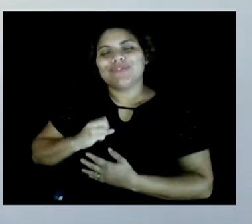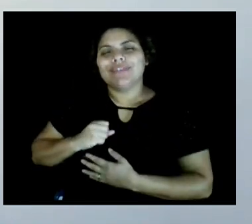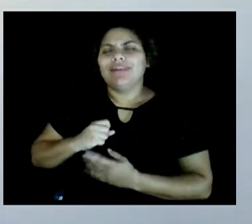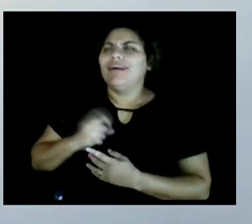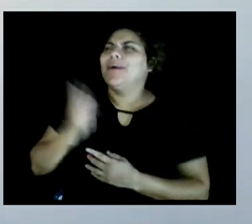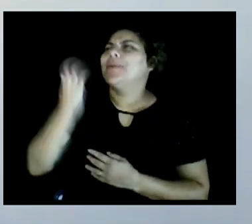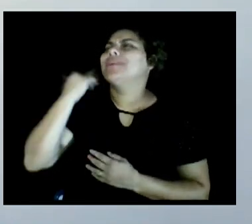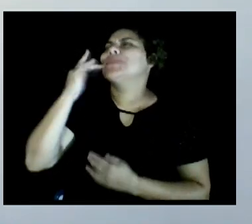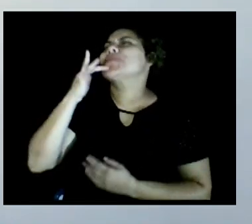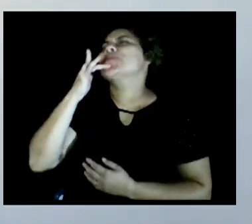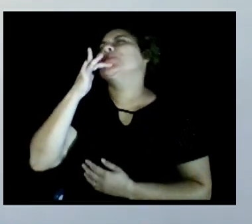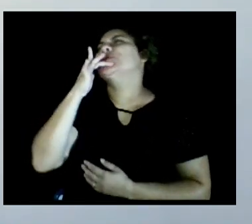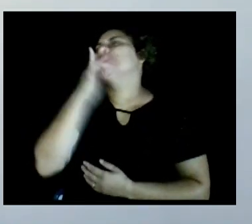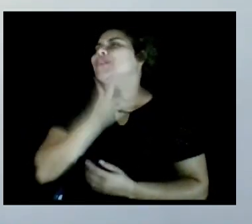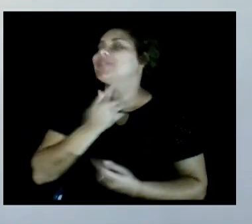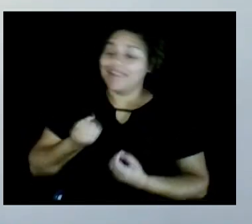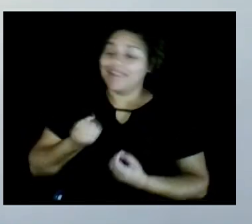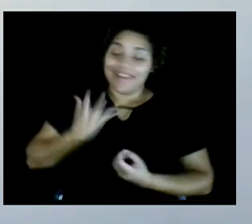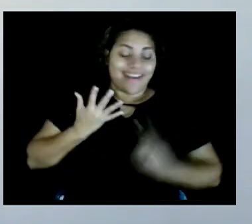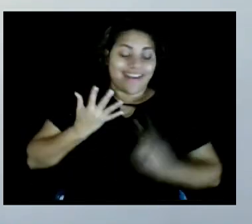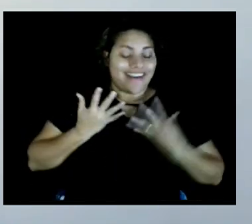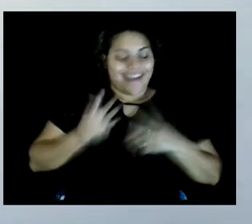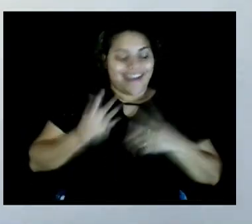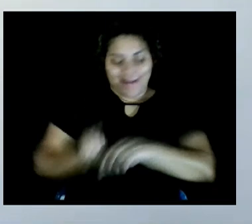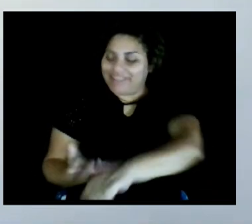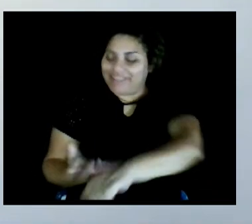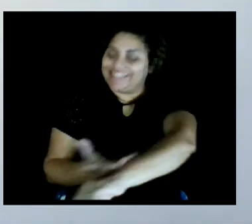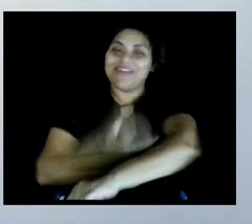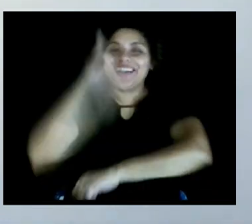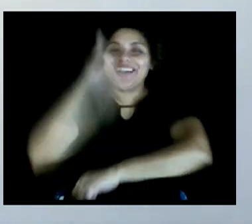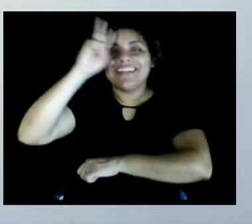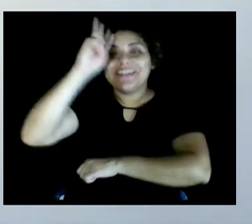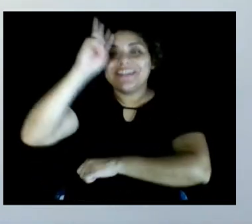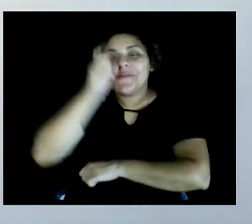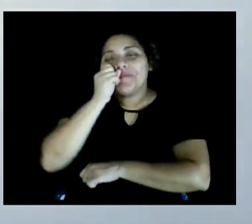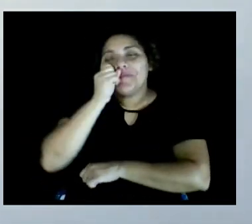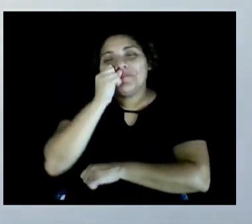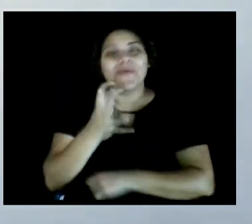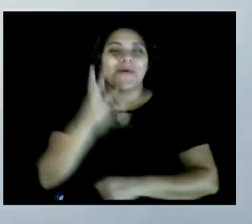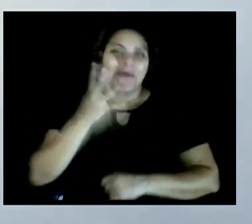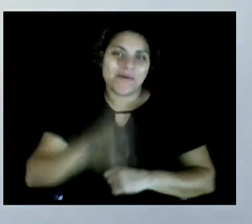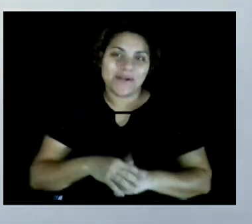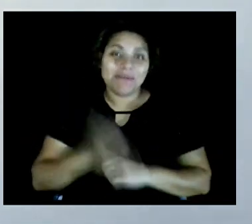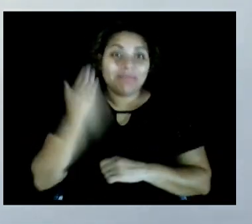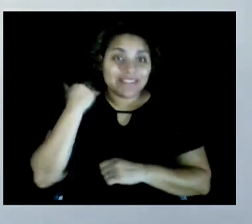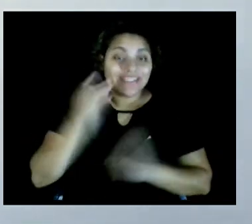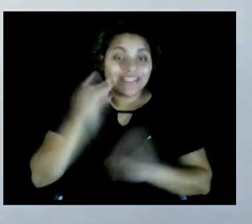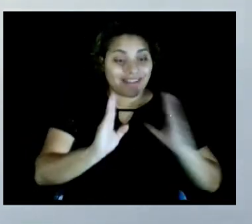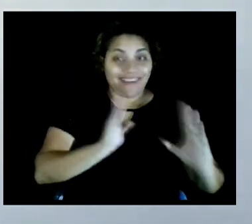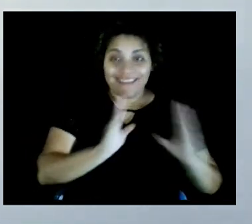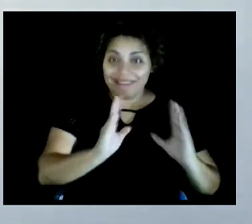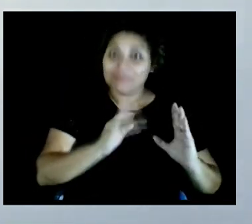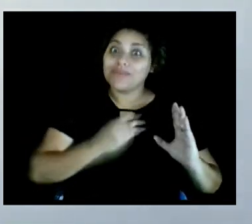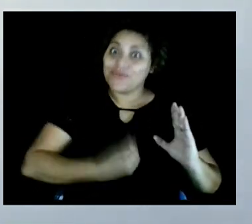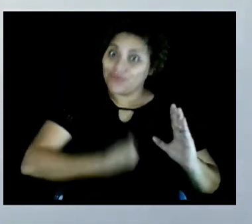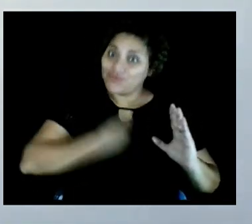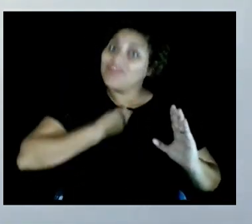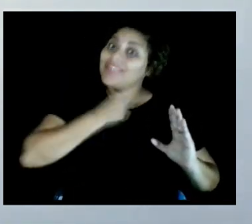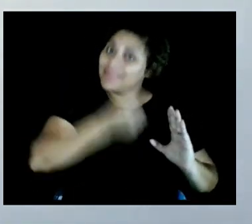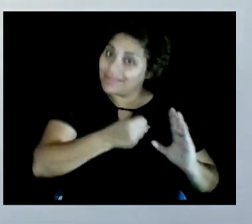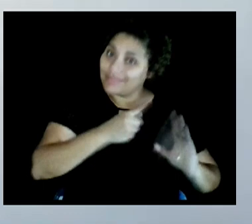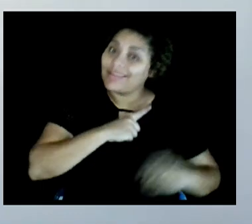emoções, né? Dessa lembrança tão boa que foi vivido naquela época, né? E até mesmo, muitas vezes, se